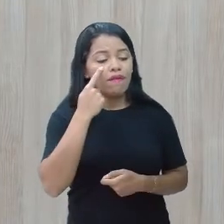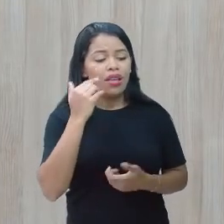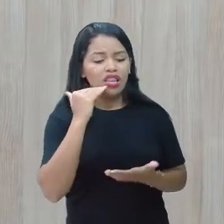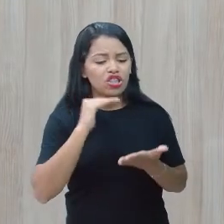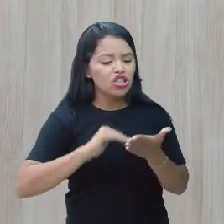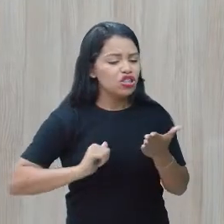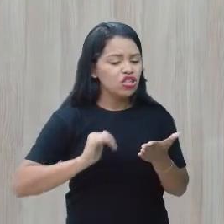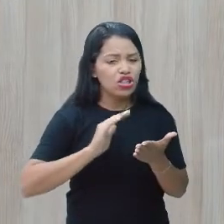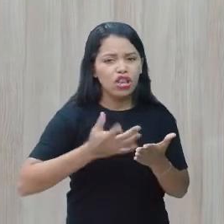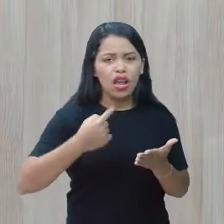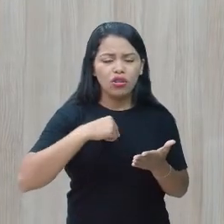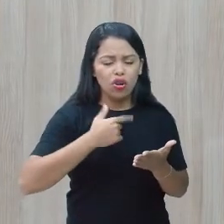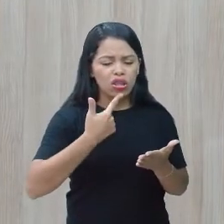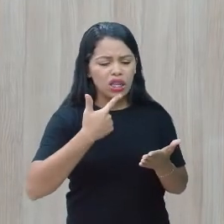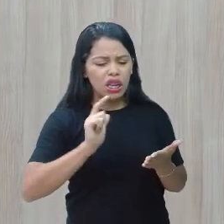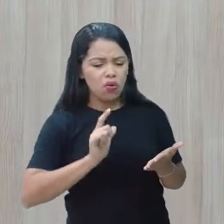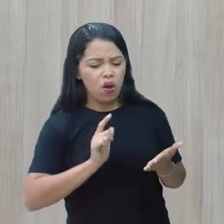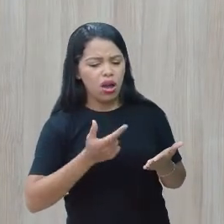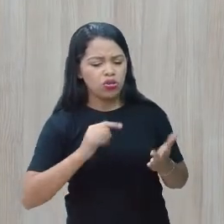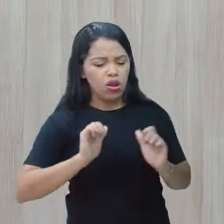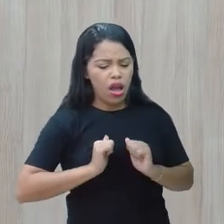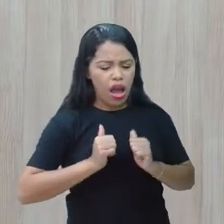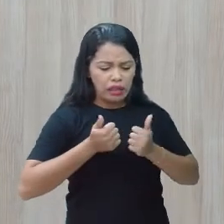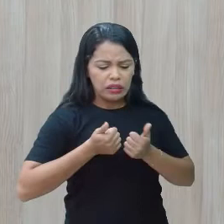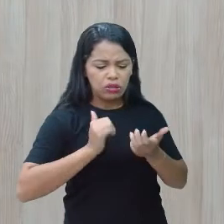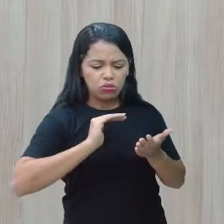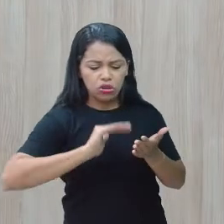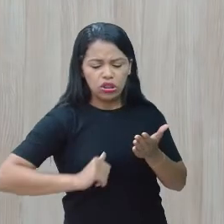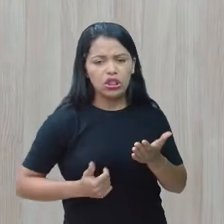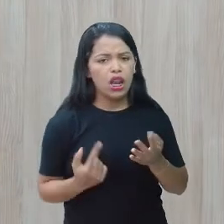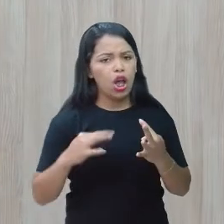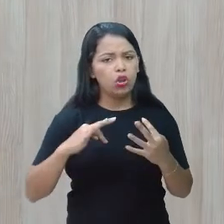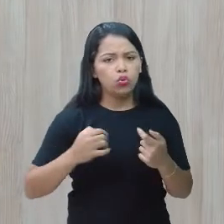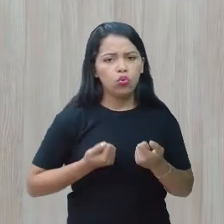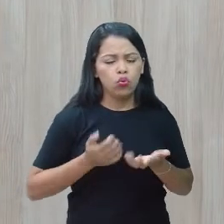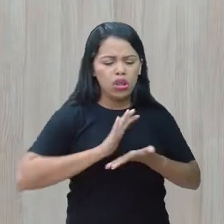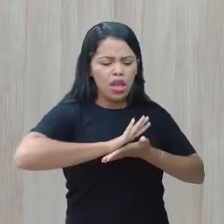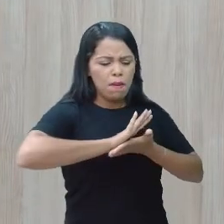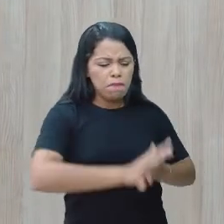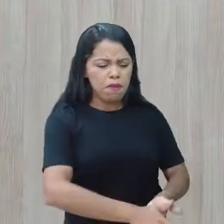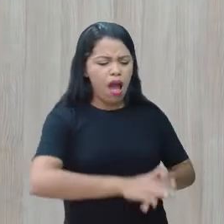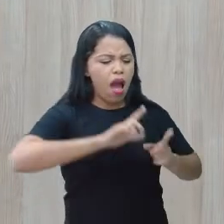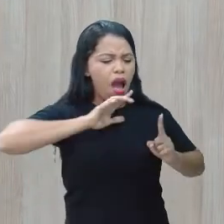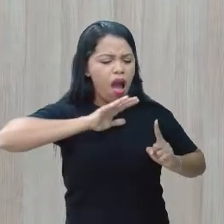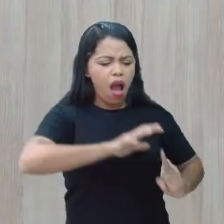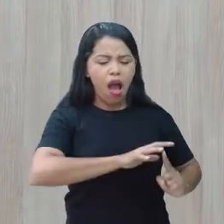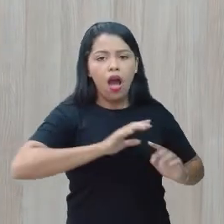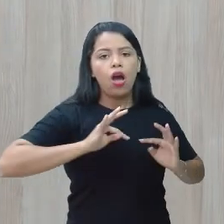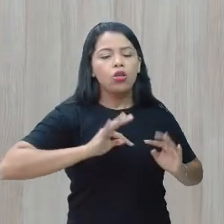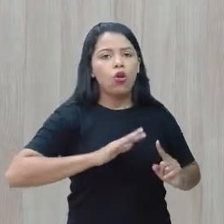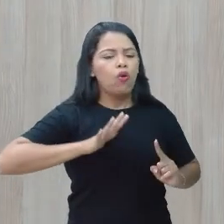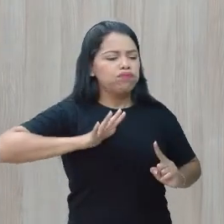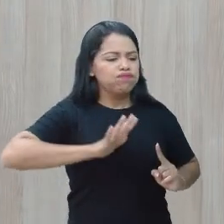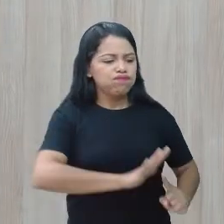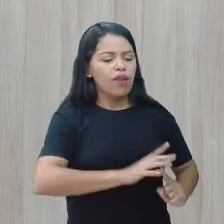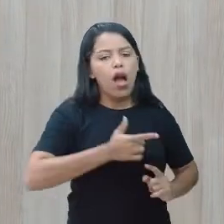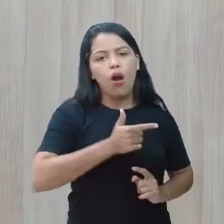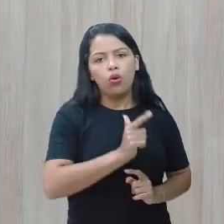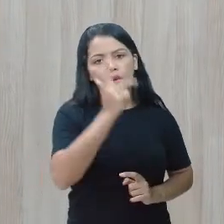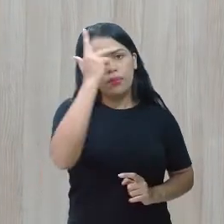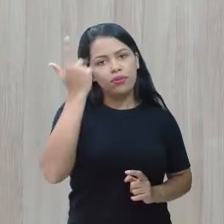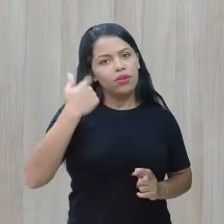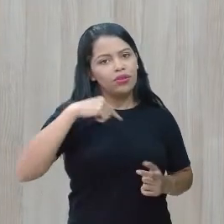as atitudes que ferem, que machucam, que diminuem o outro, não é? Então, qualquer tipo